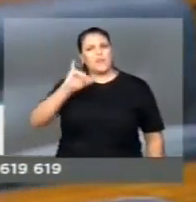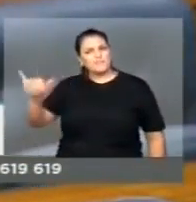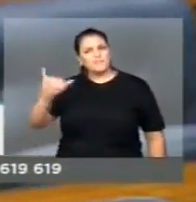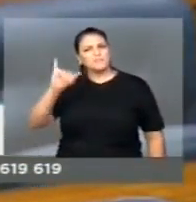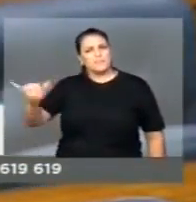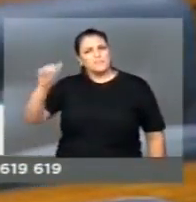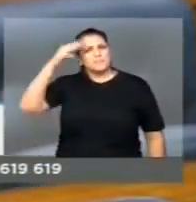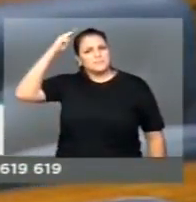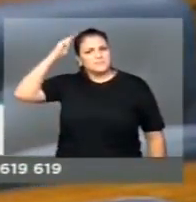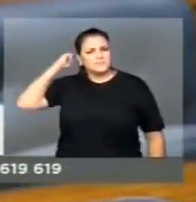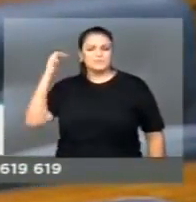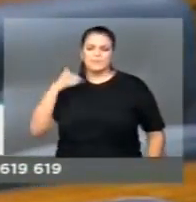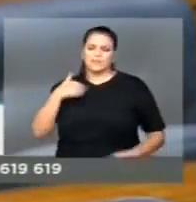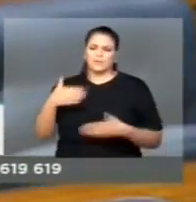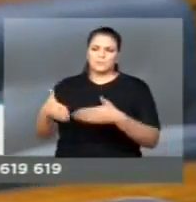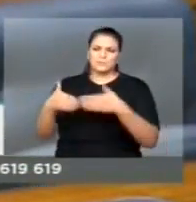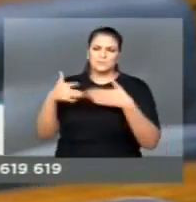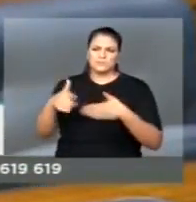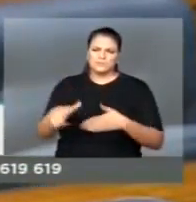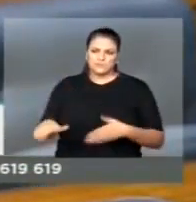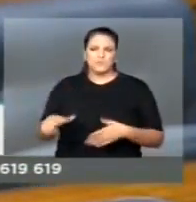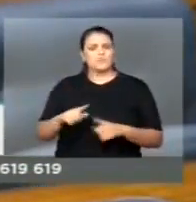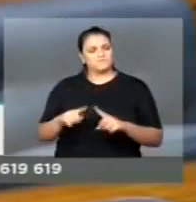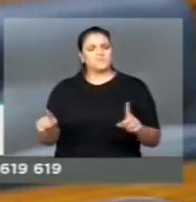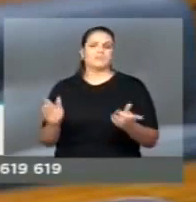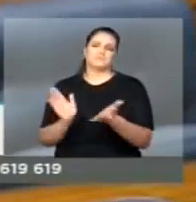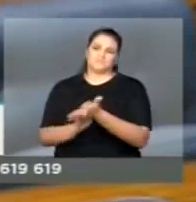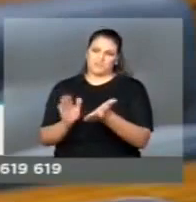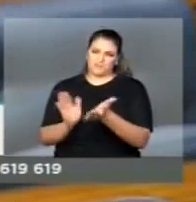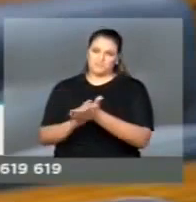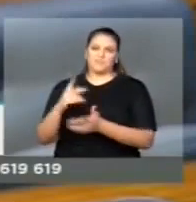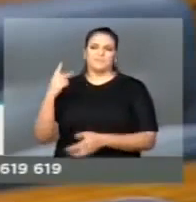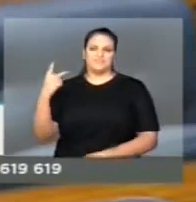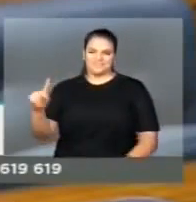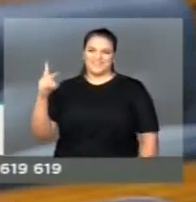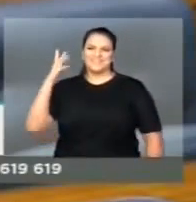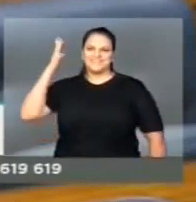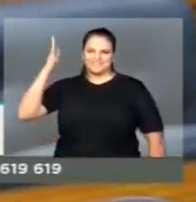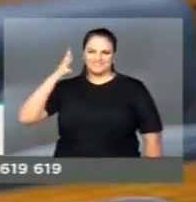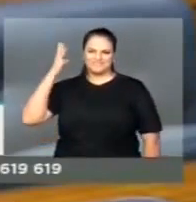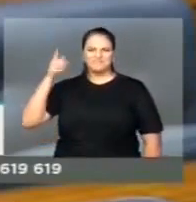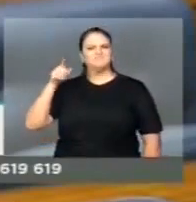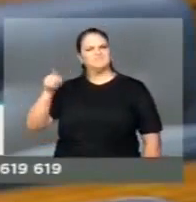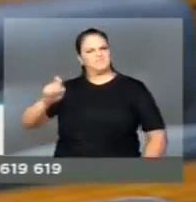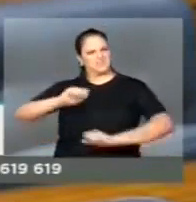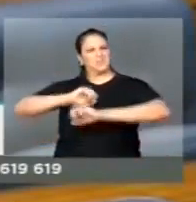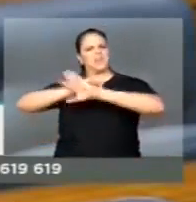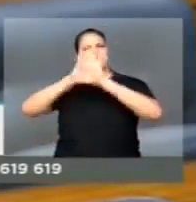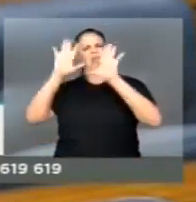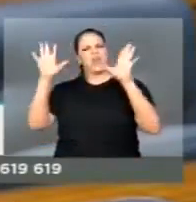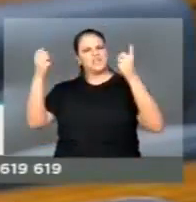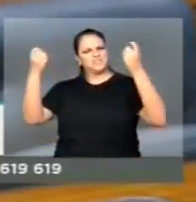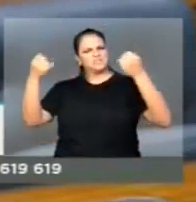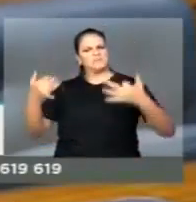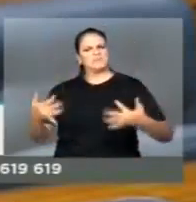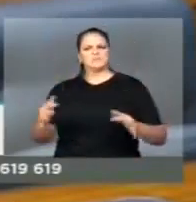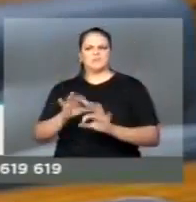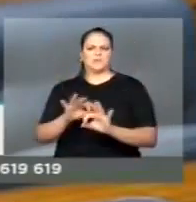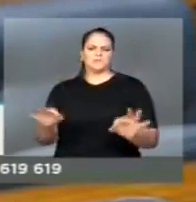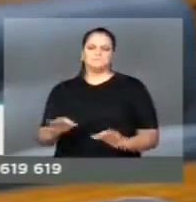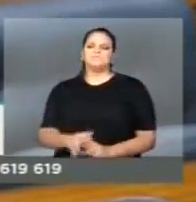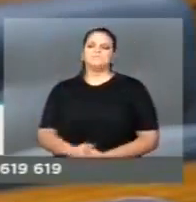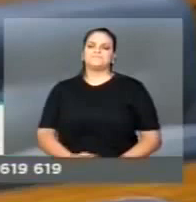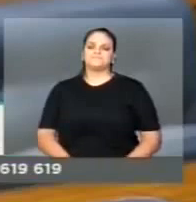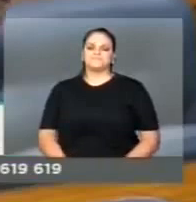apelo que eu faço, mais uma vez, parabenizando a Vossa Excelência pela lucidez do seu pronunciamento nesse momento difícil da nação